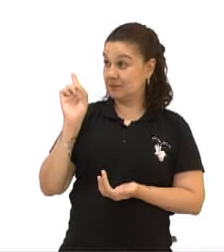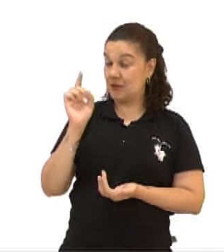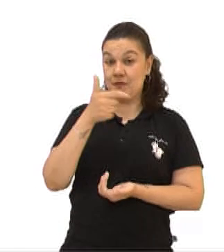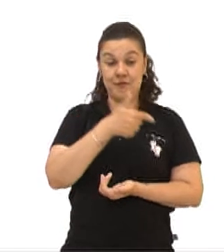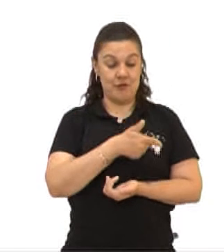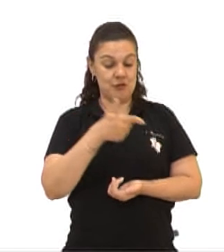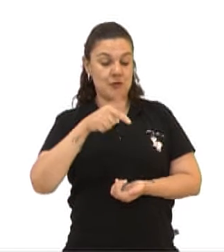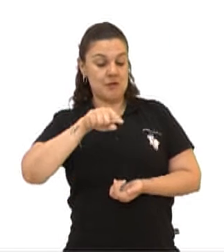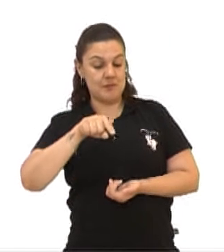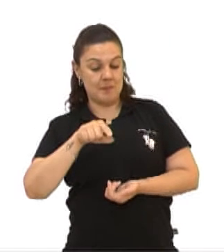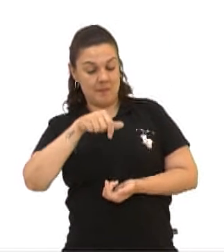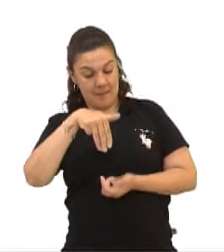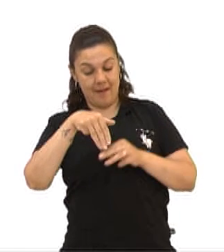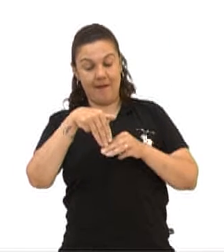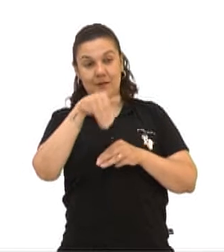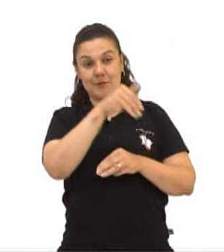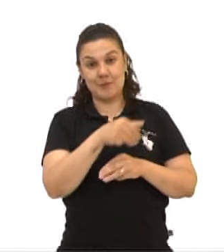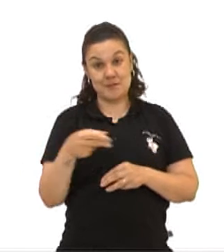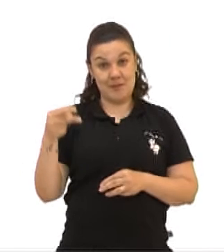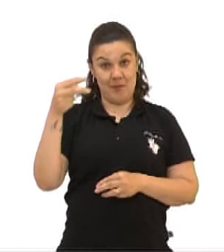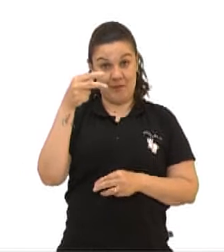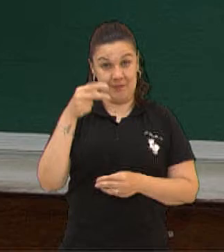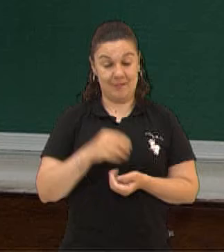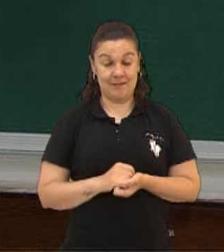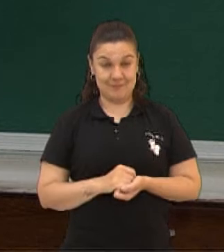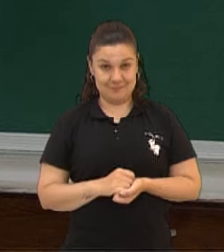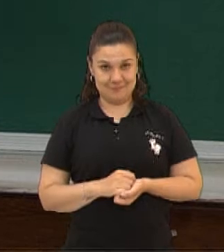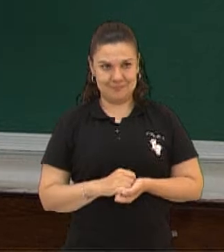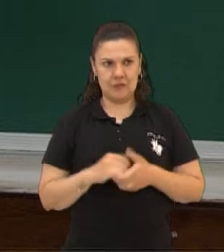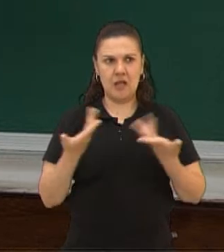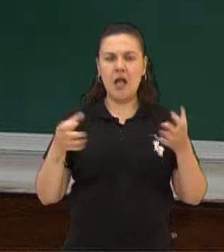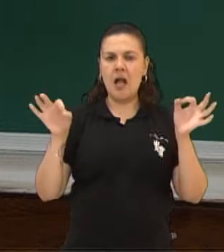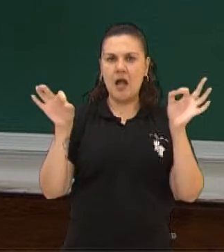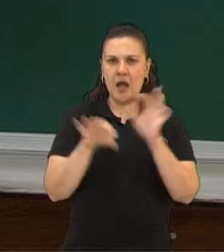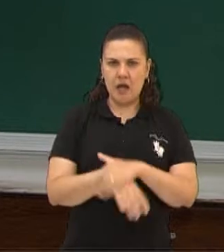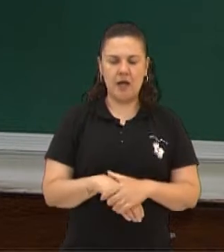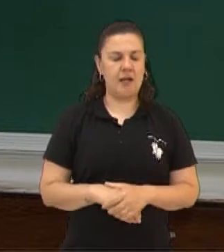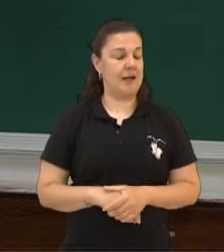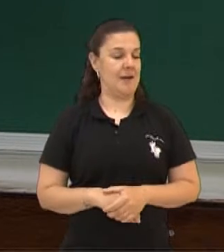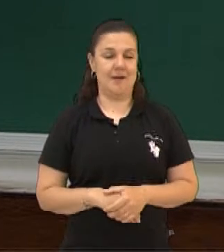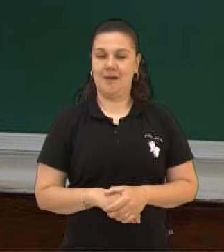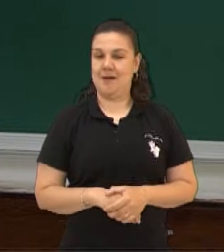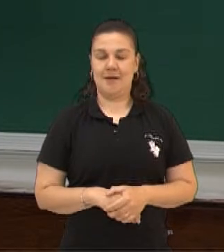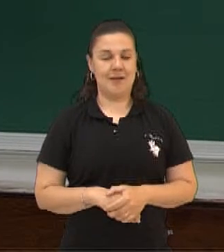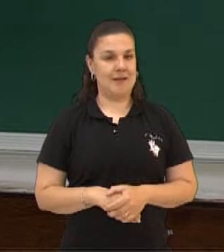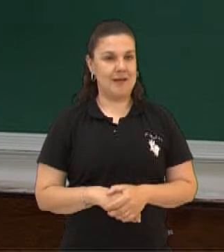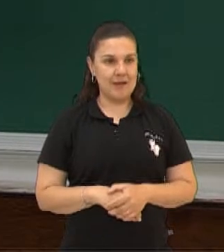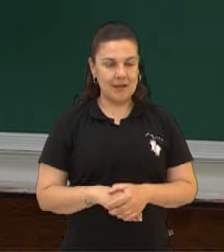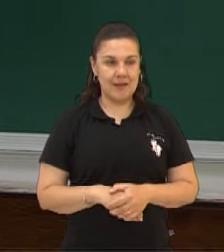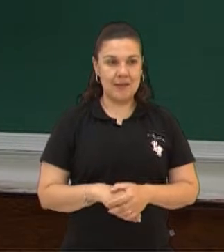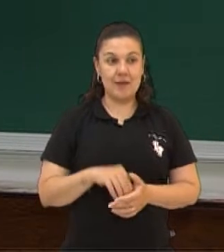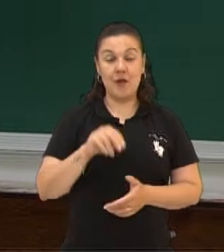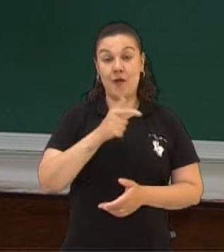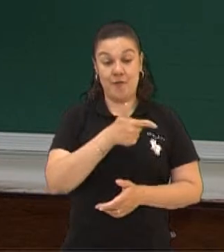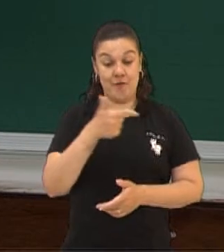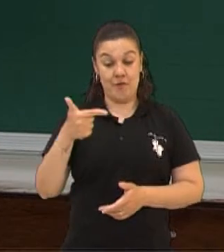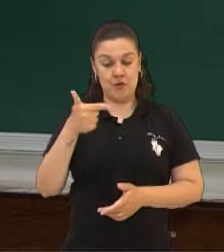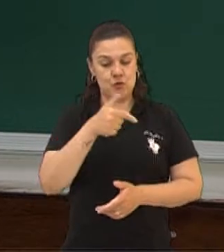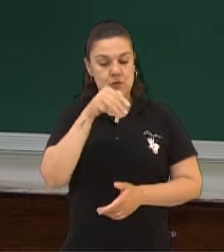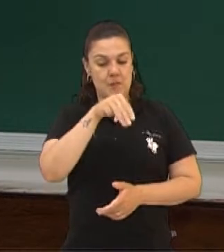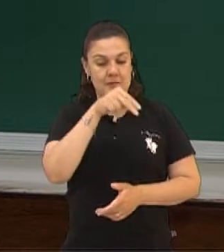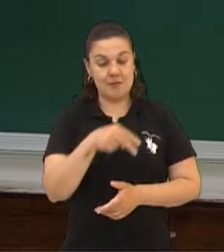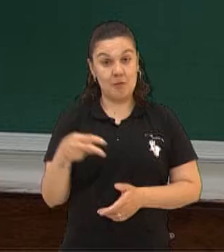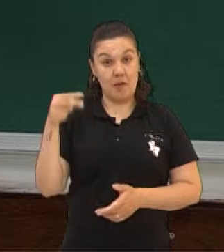dar 22 metros quadrados. Acabou? Não! 22 metros quadrados